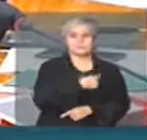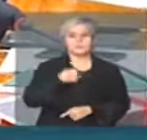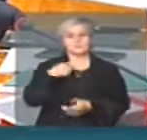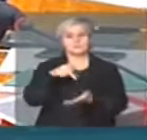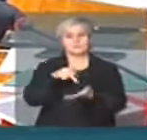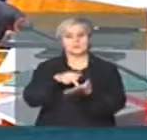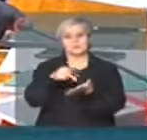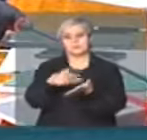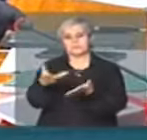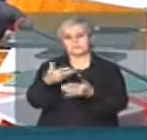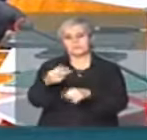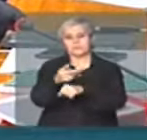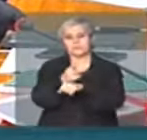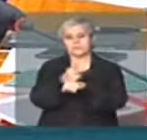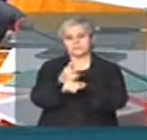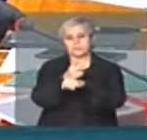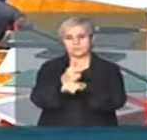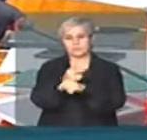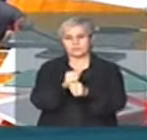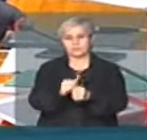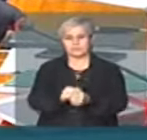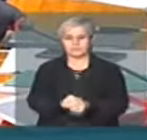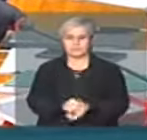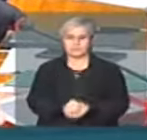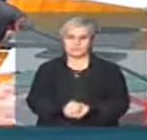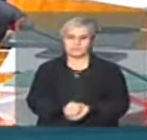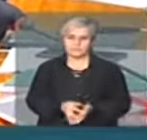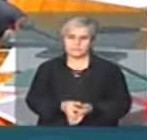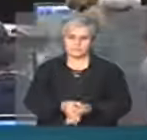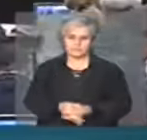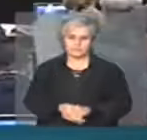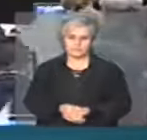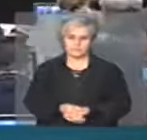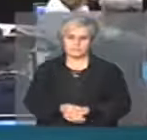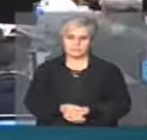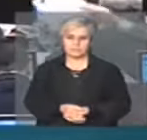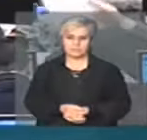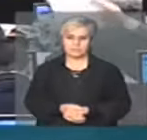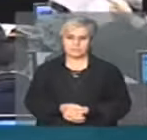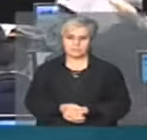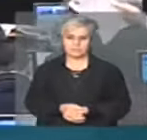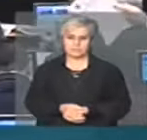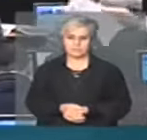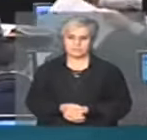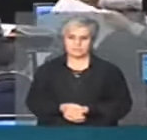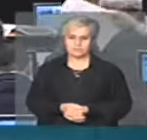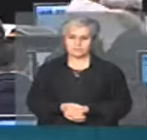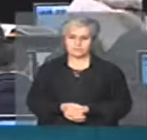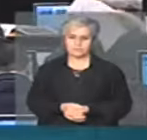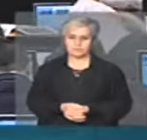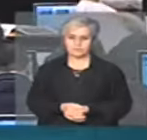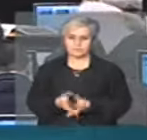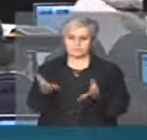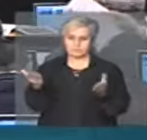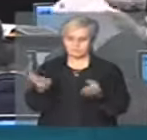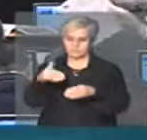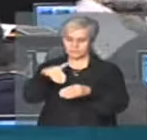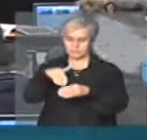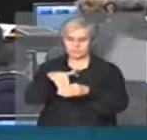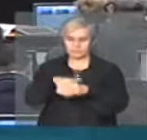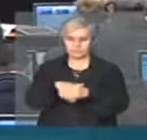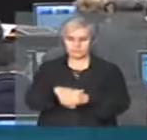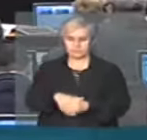de fato, buscamos encontrar. Muito obrigado, presidente. Agradeço à deputada Margarida Salomão. Em